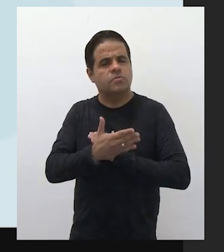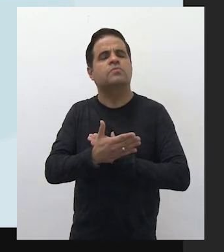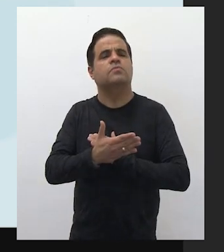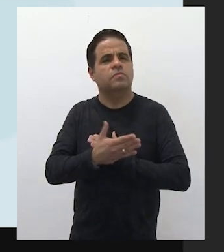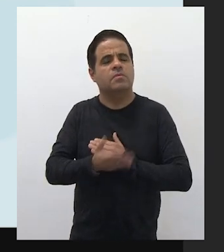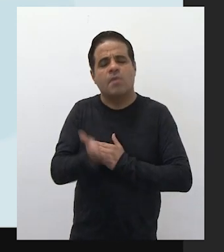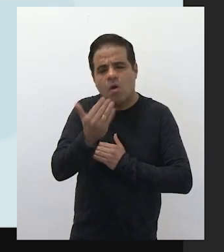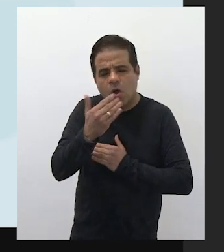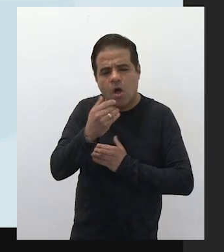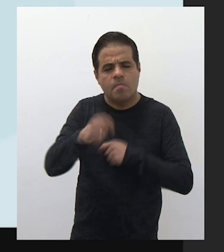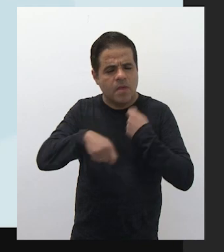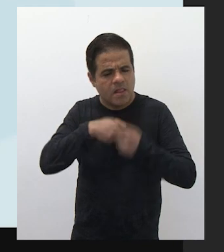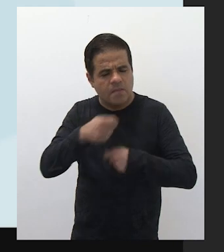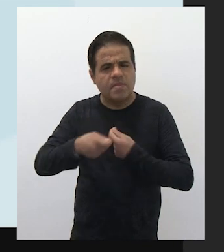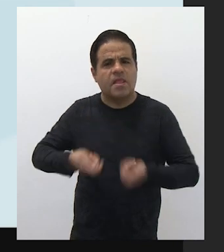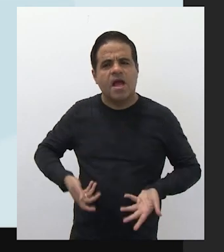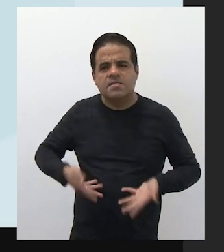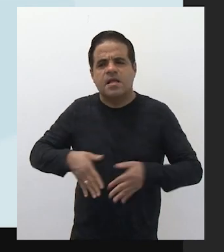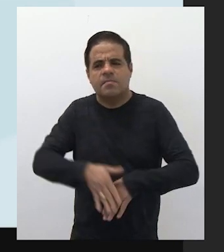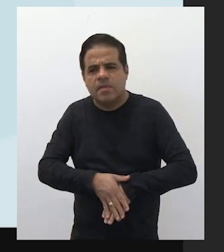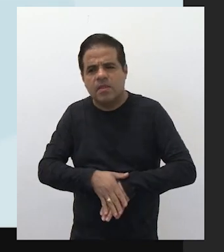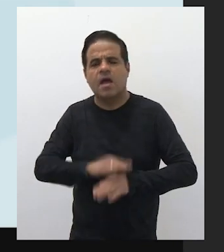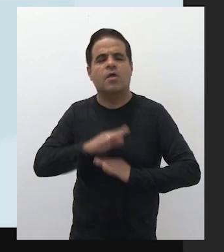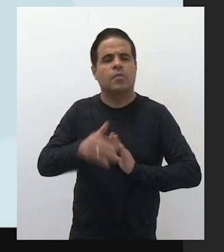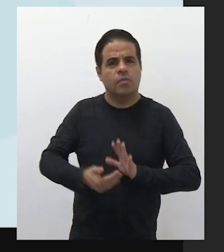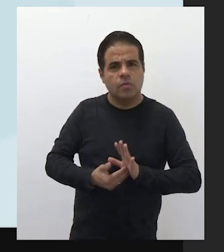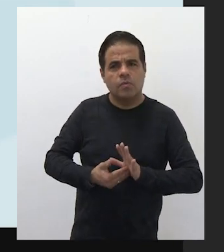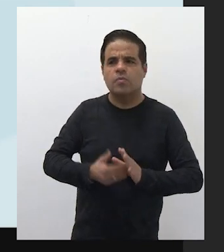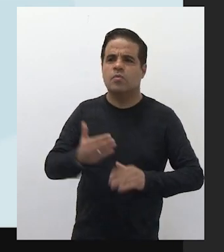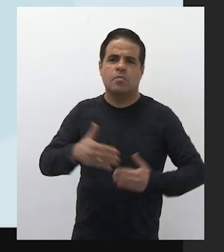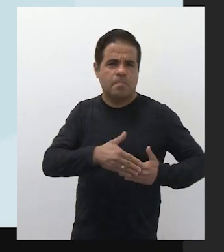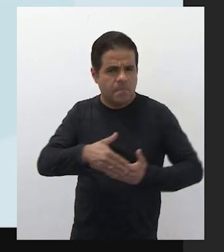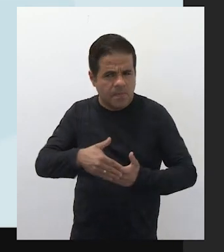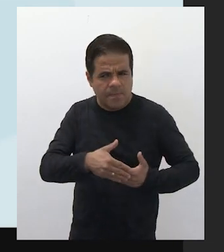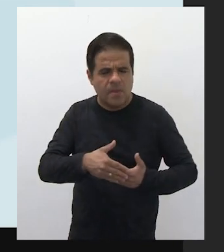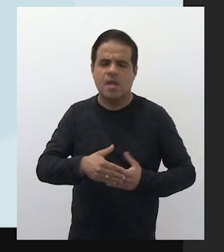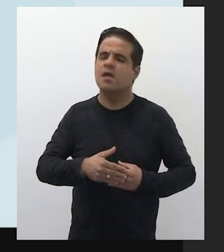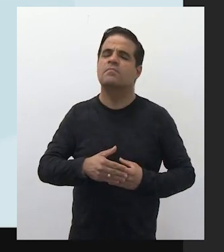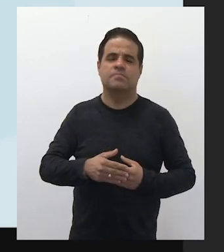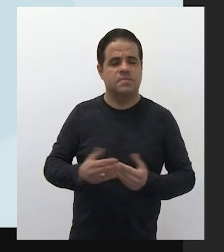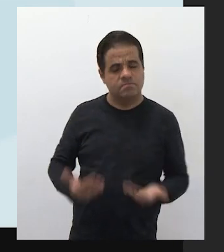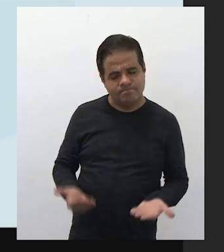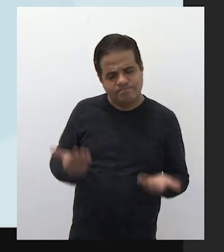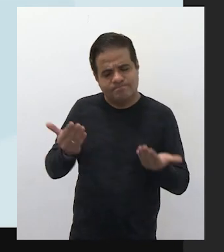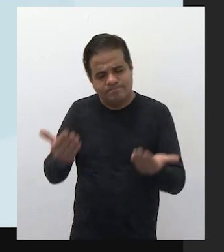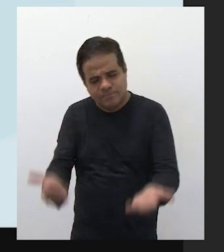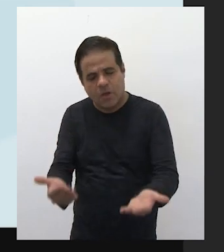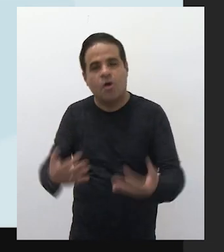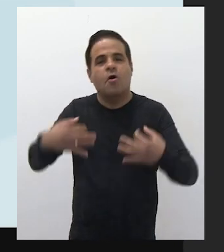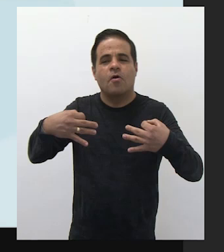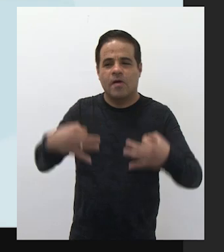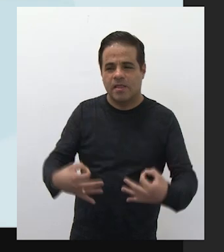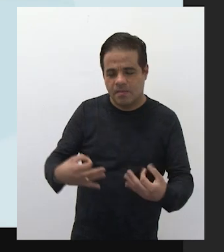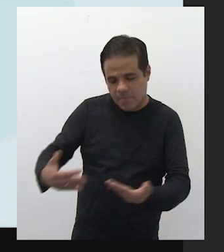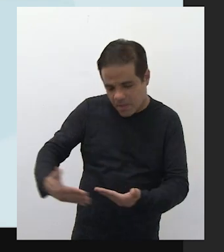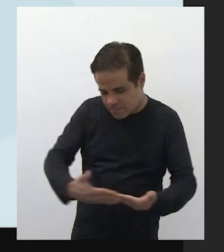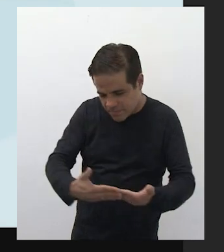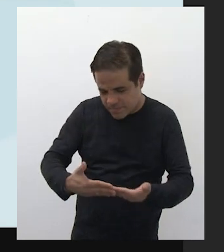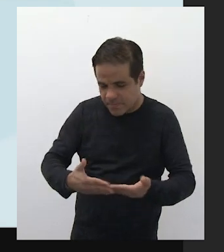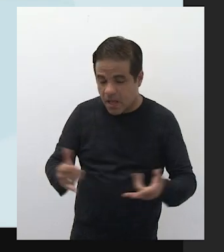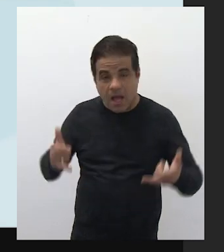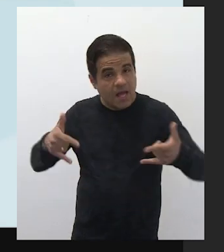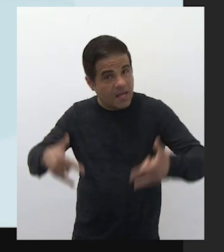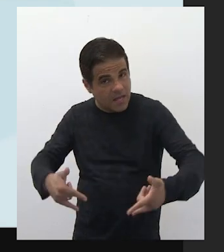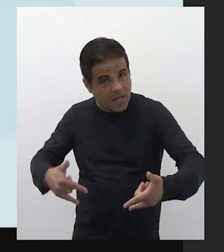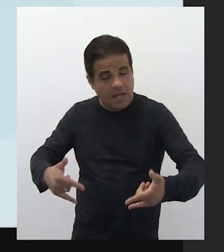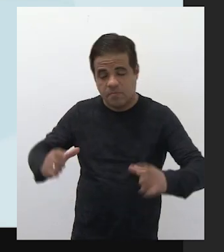se alimentar, para trocar a fralda, nem virar o bebê consegue, né? A gente que tem que posicionar o bebê corretamente no berço, na